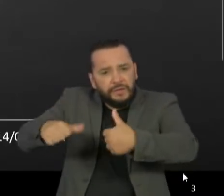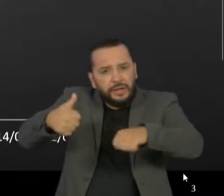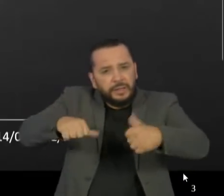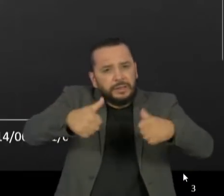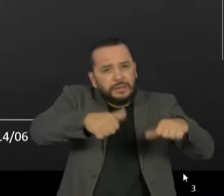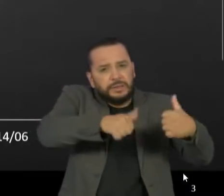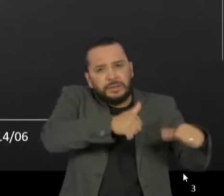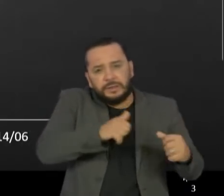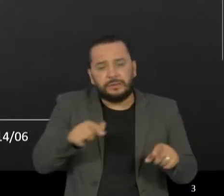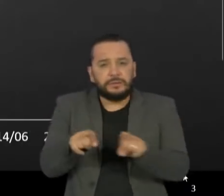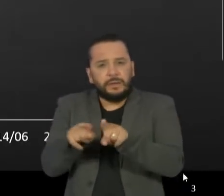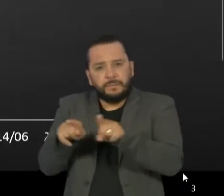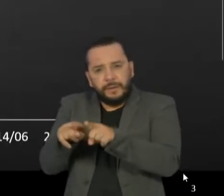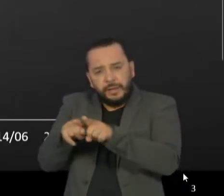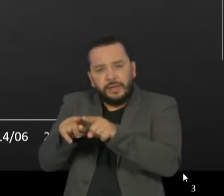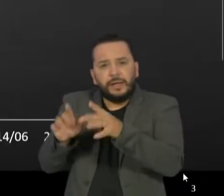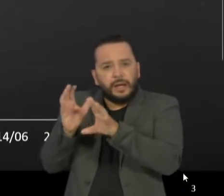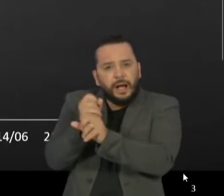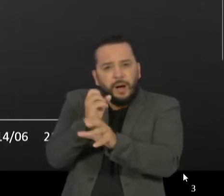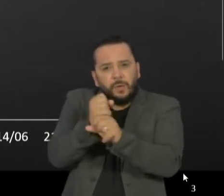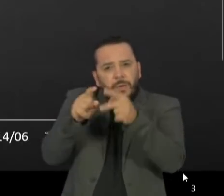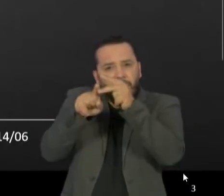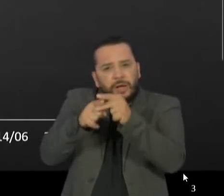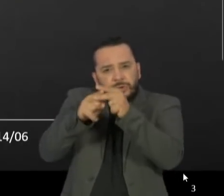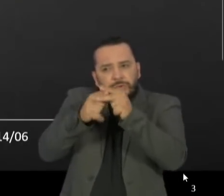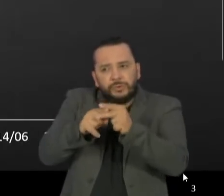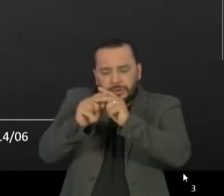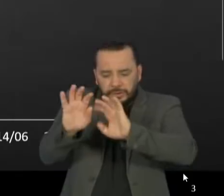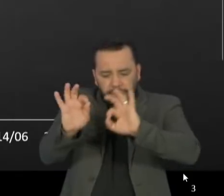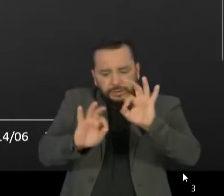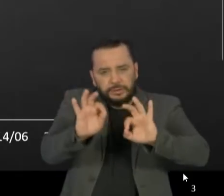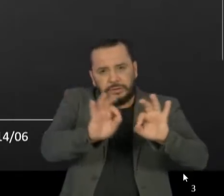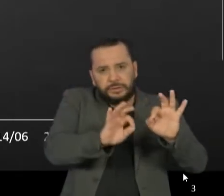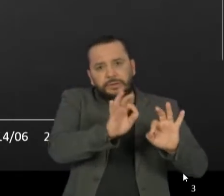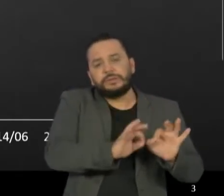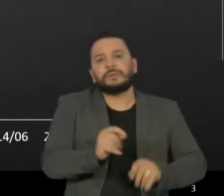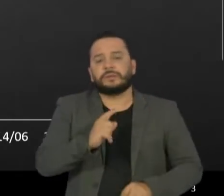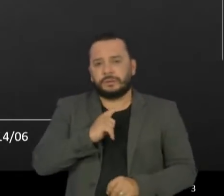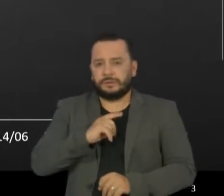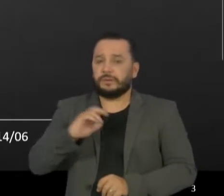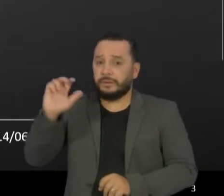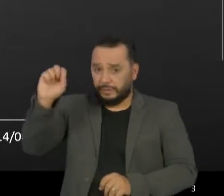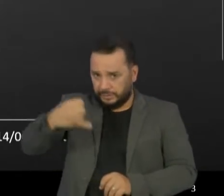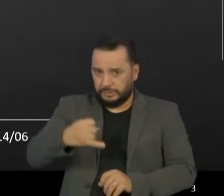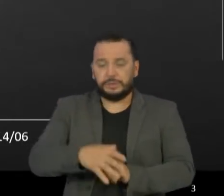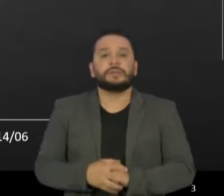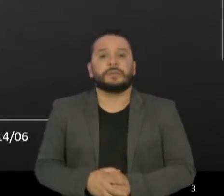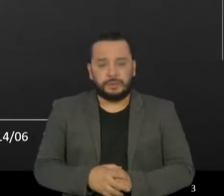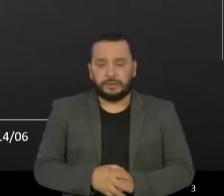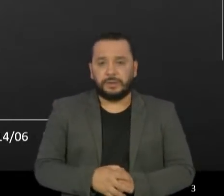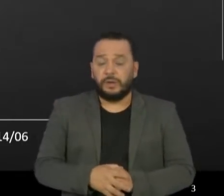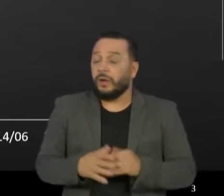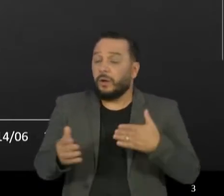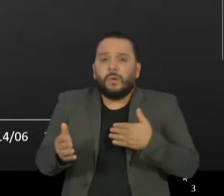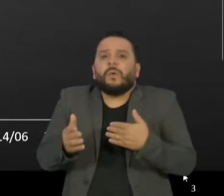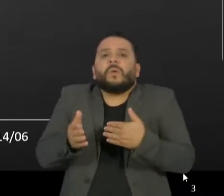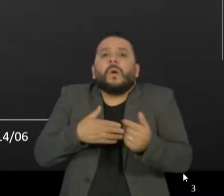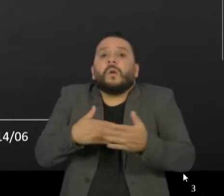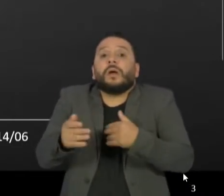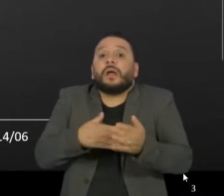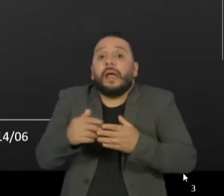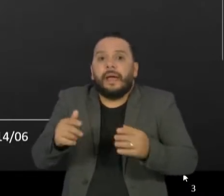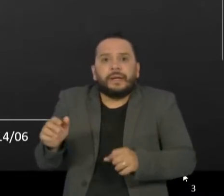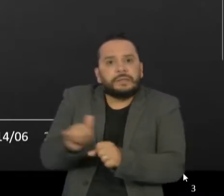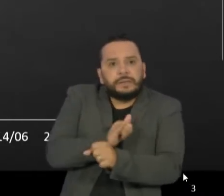fazendo esses ajustes ao longo da evolução de 7 dias para qualquer intervenção que seja